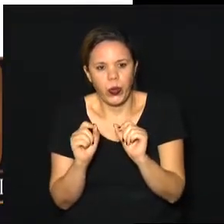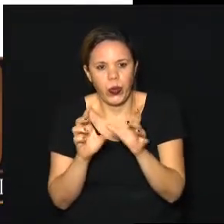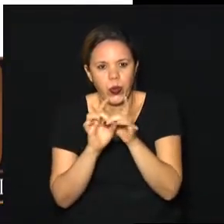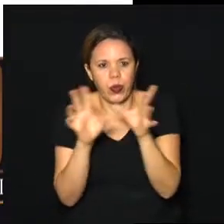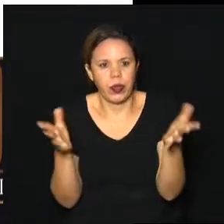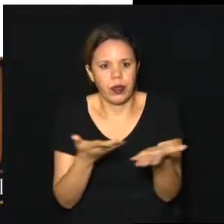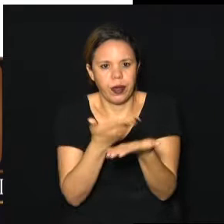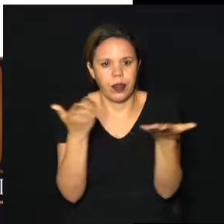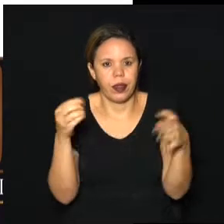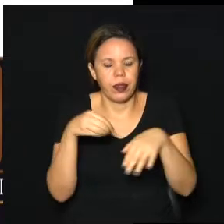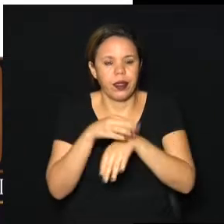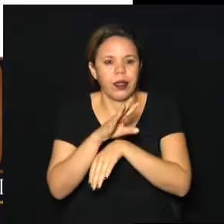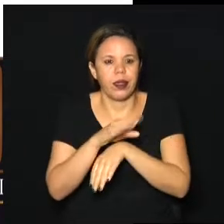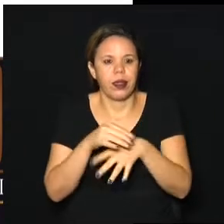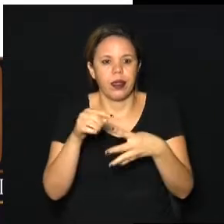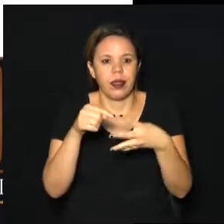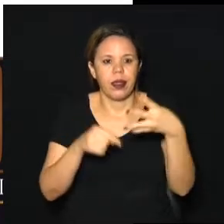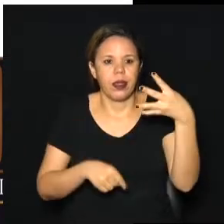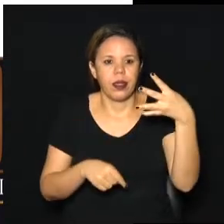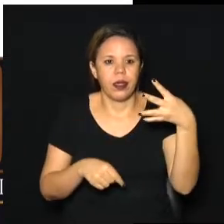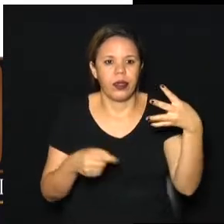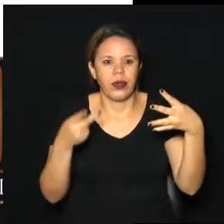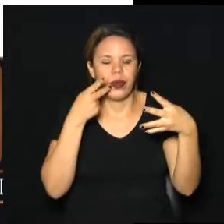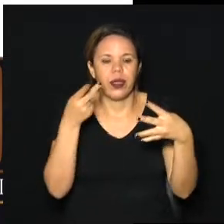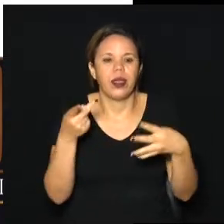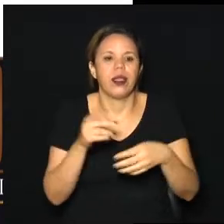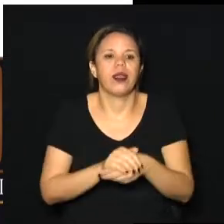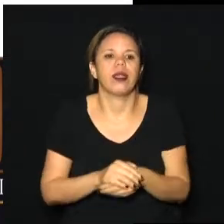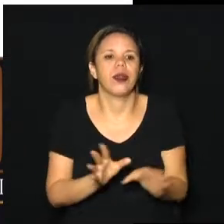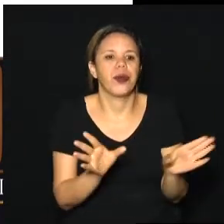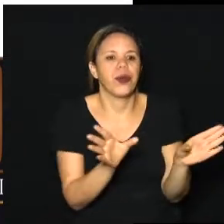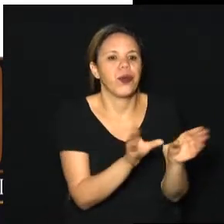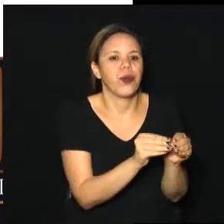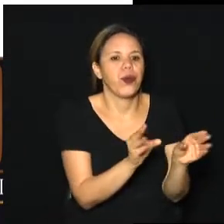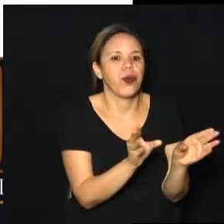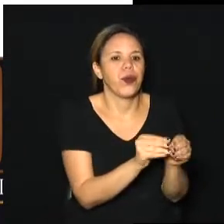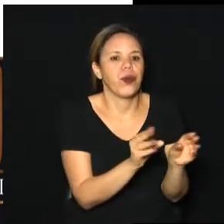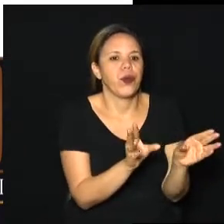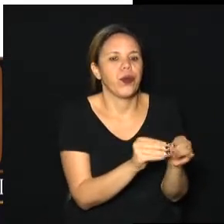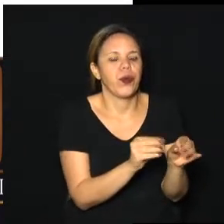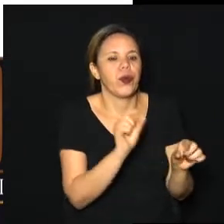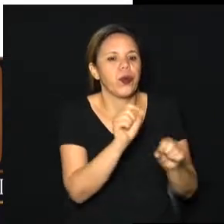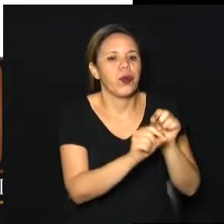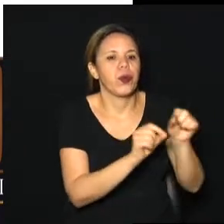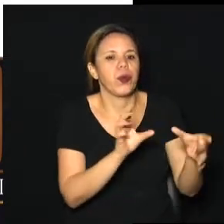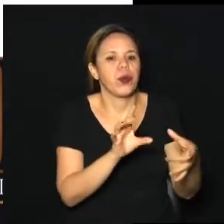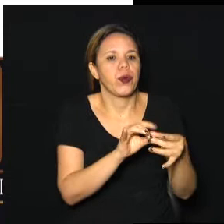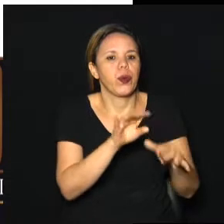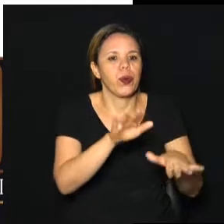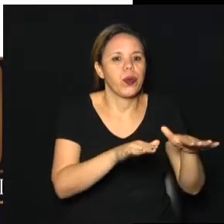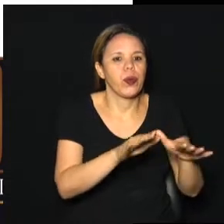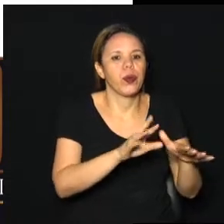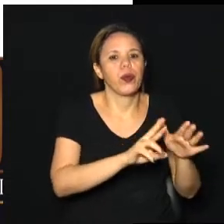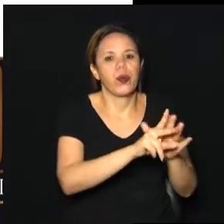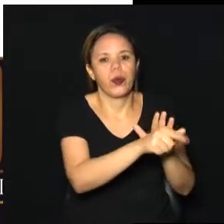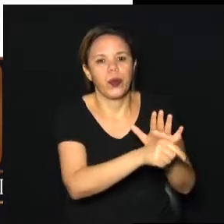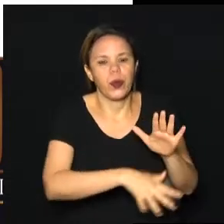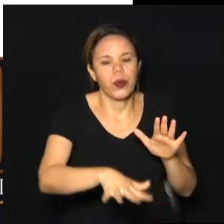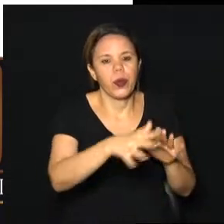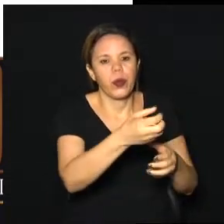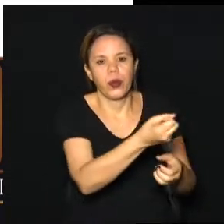para vocês aqui? São 4, como eu disse. O fim das coligações nas eleições proporcionais,